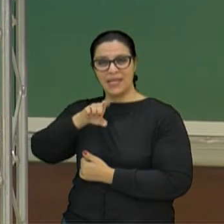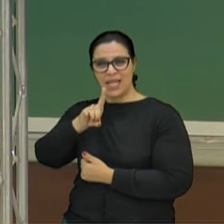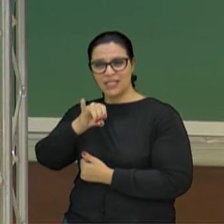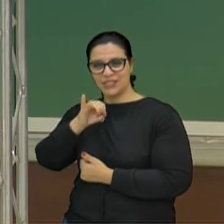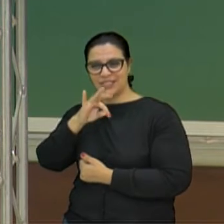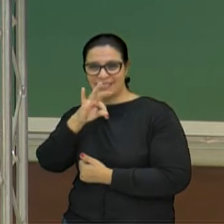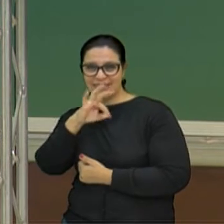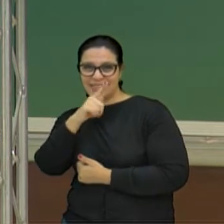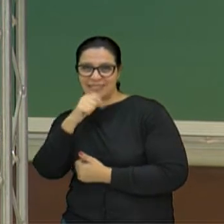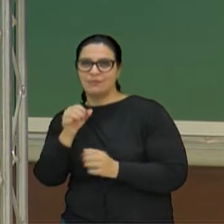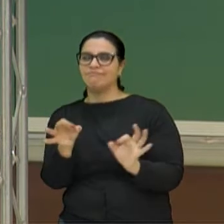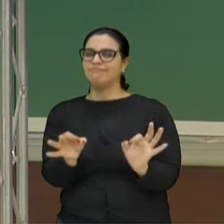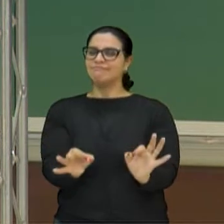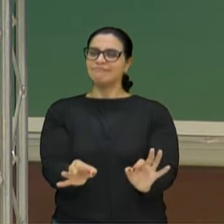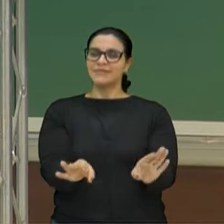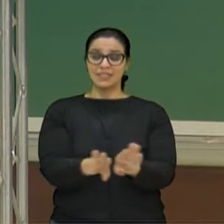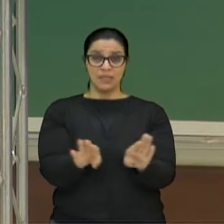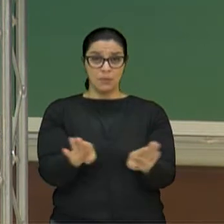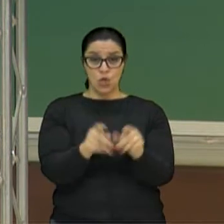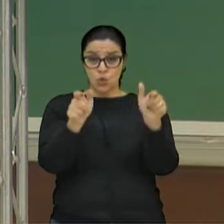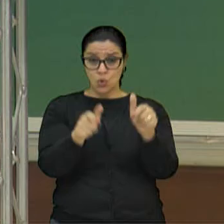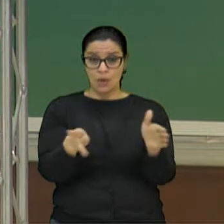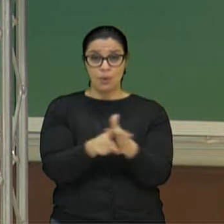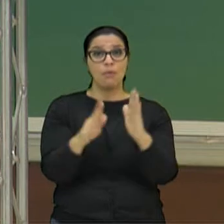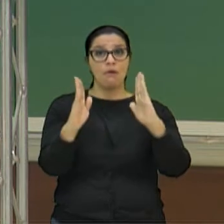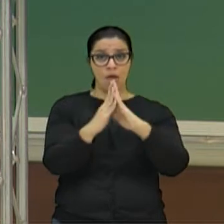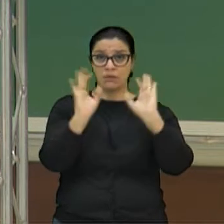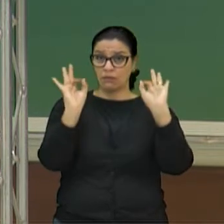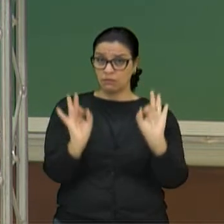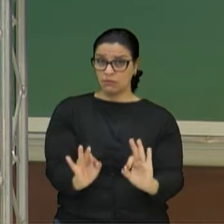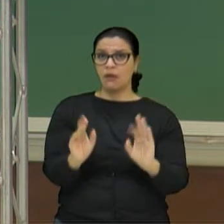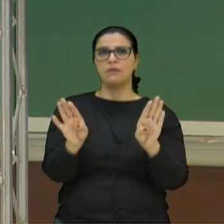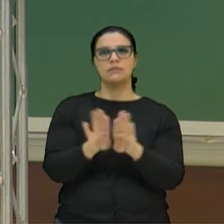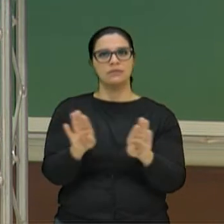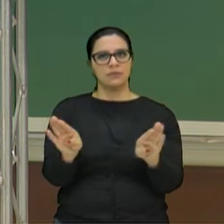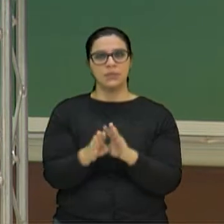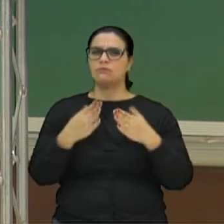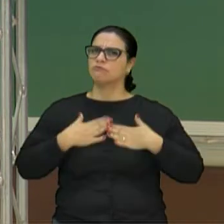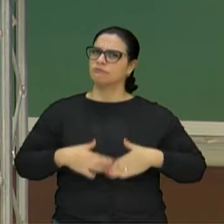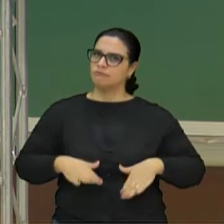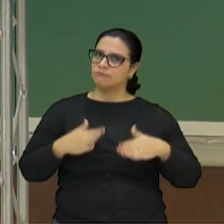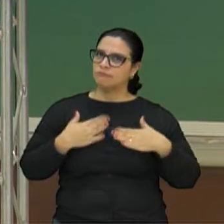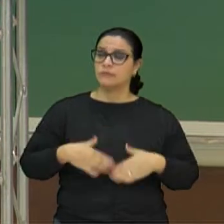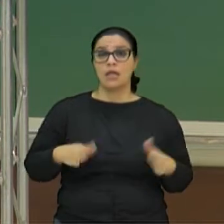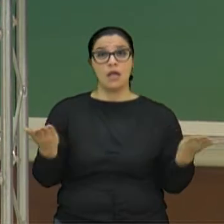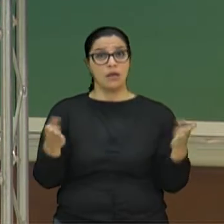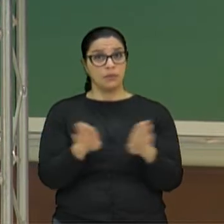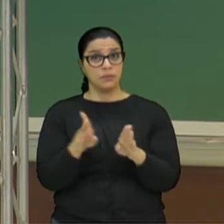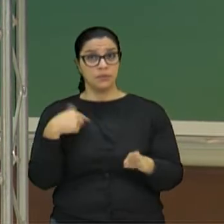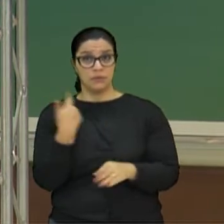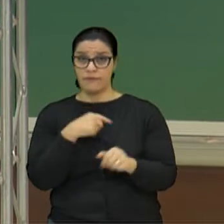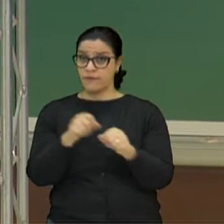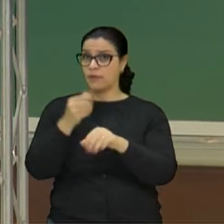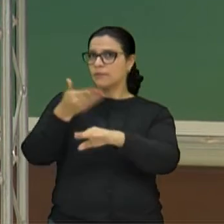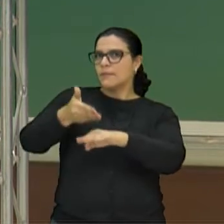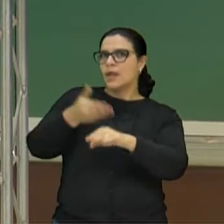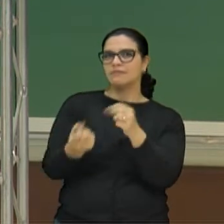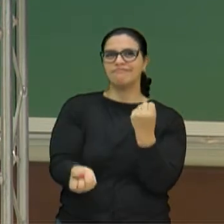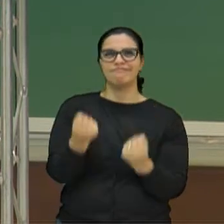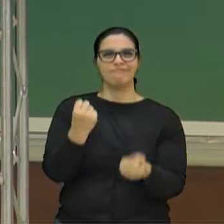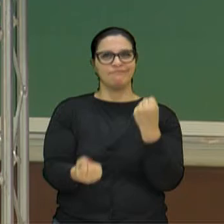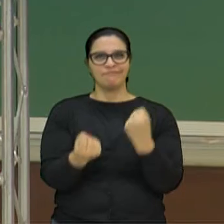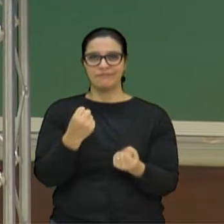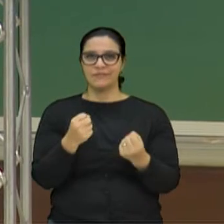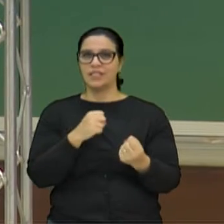tudo isso aí nós podemos estar fazendo no ambiente da nossa casa. Então, fica super tranquilo. Se fizermos isso, nós estamos praticando ginástica